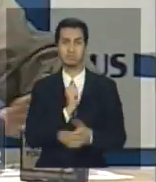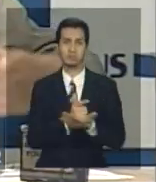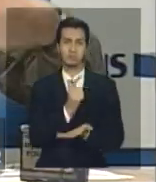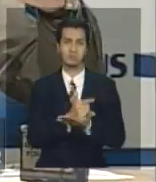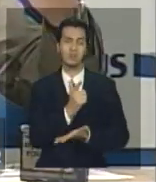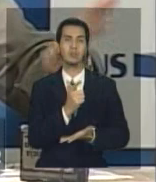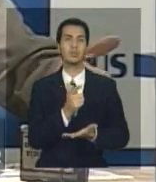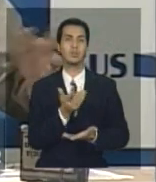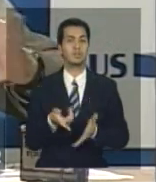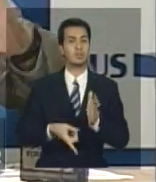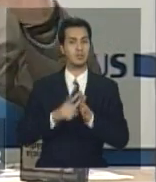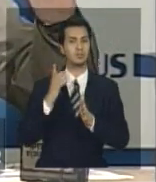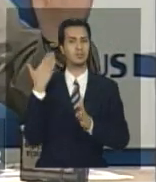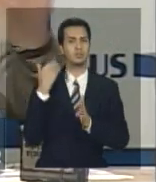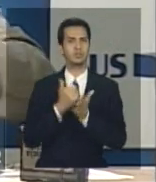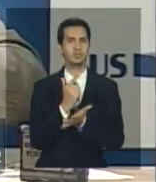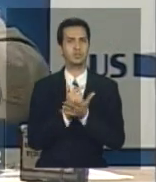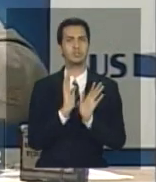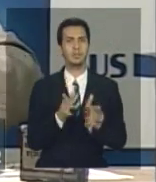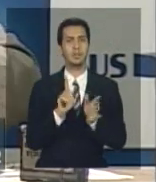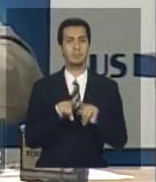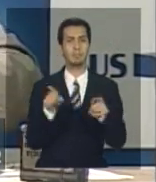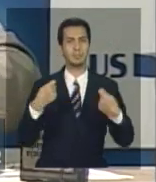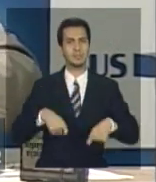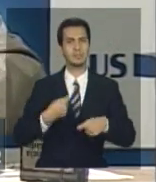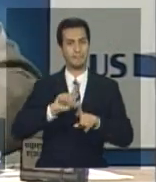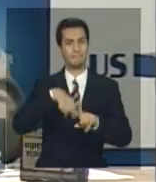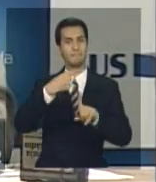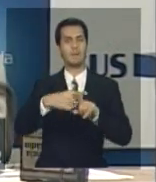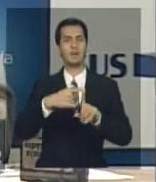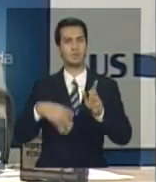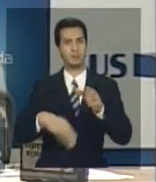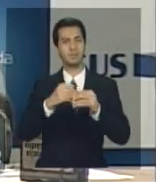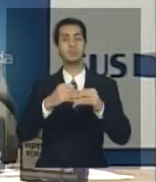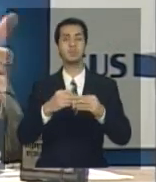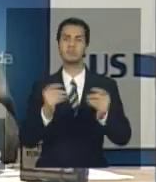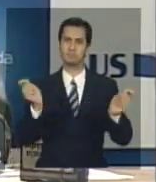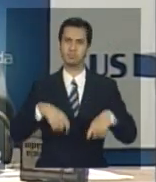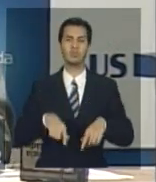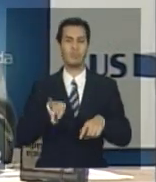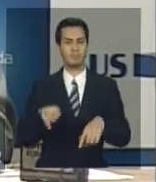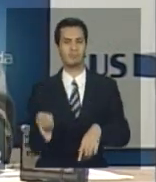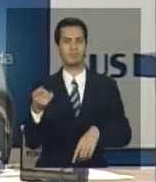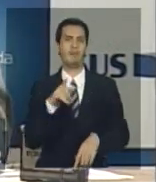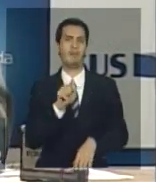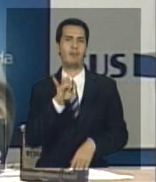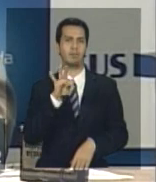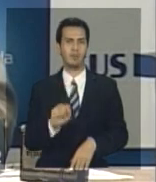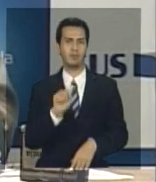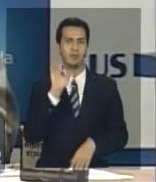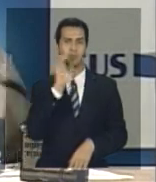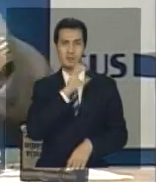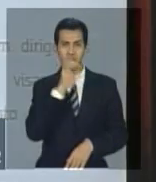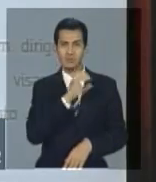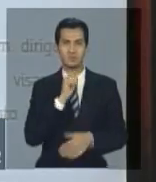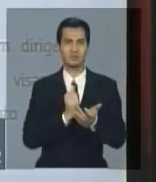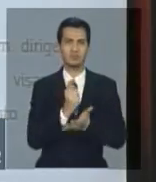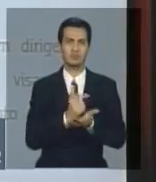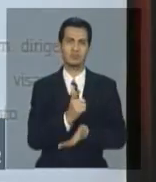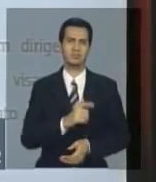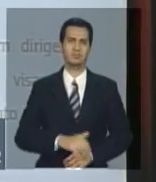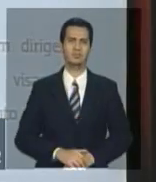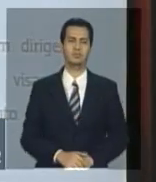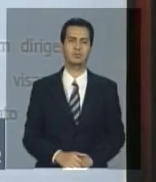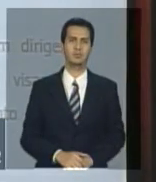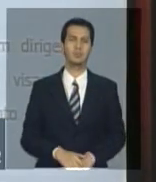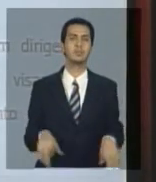foi comprado e distribuído, também tem essa ata para uma situação emergencial. Pode passar. Os 450